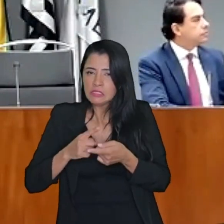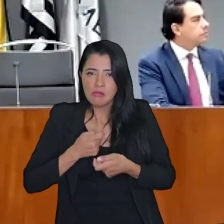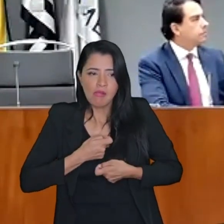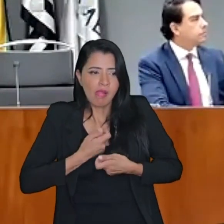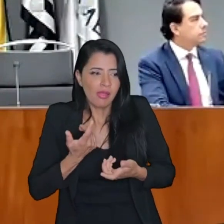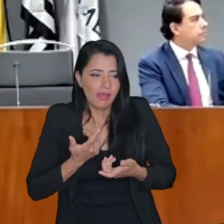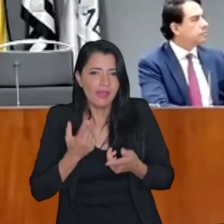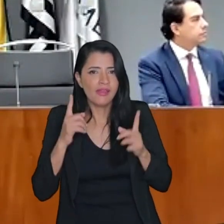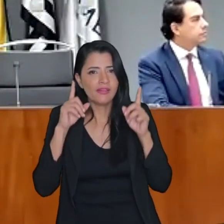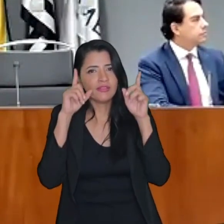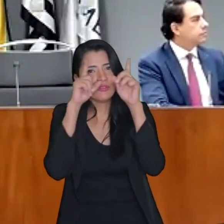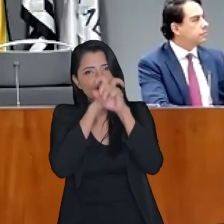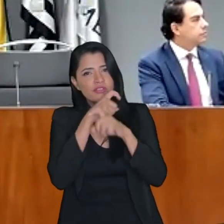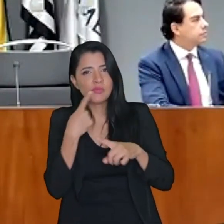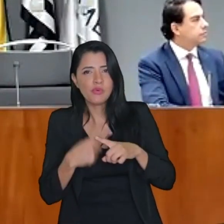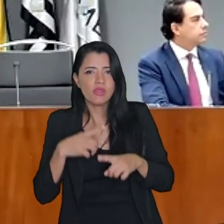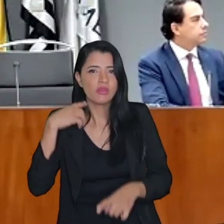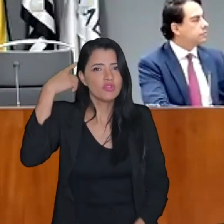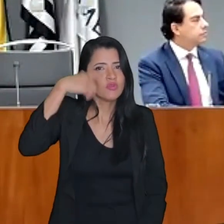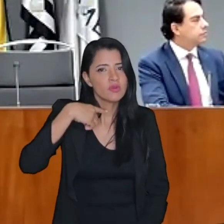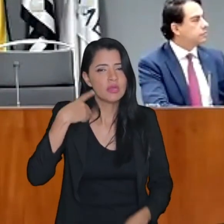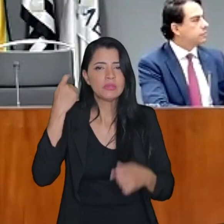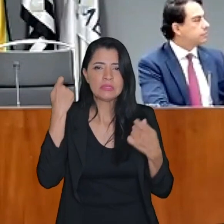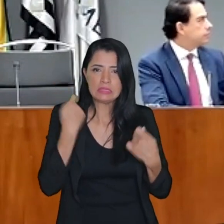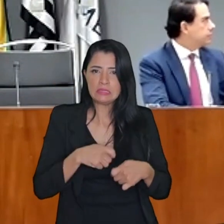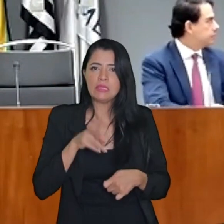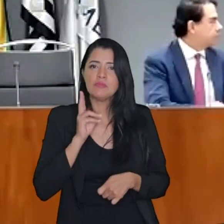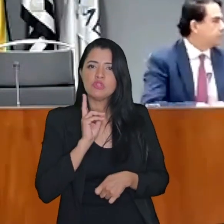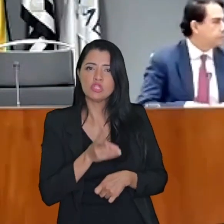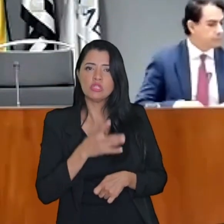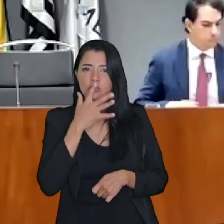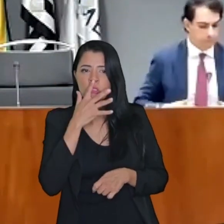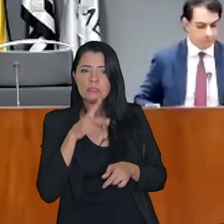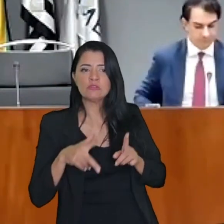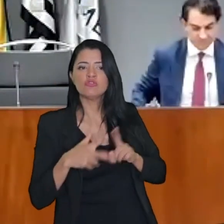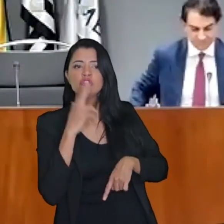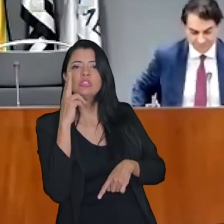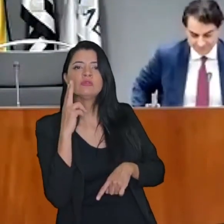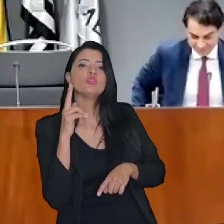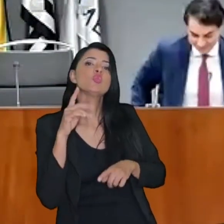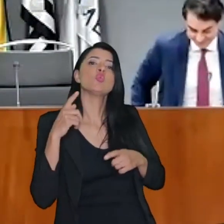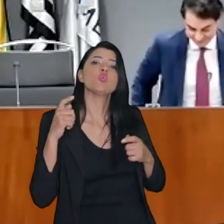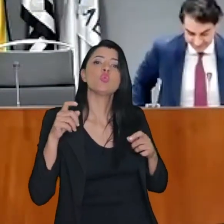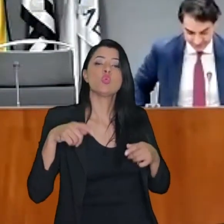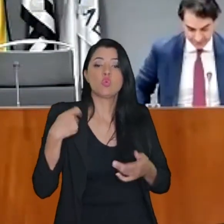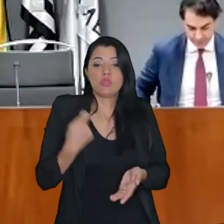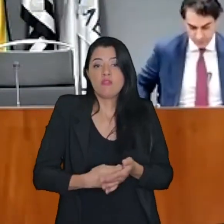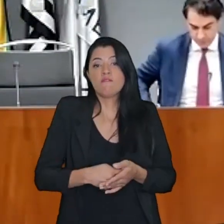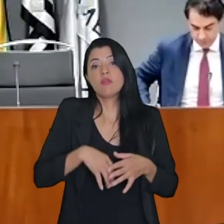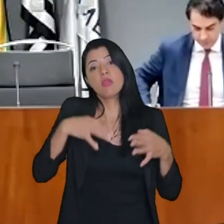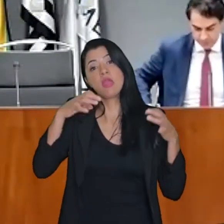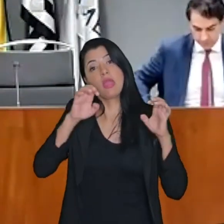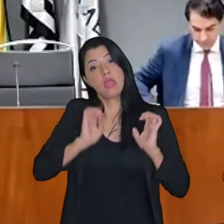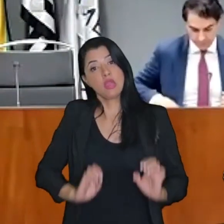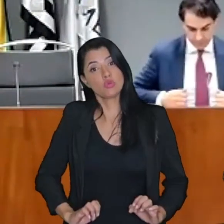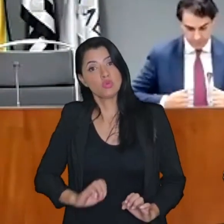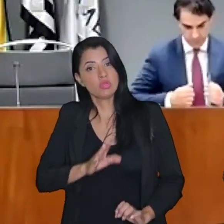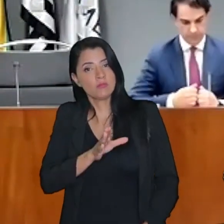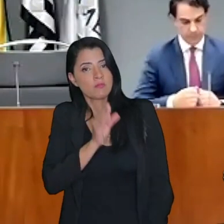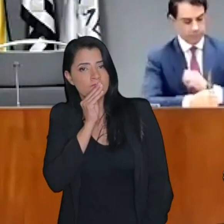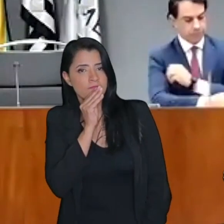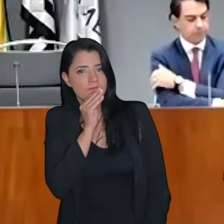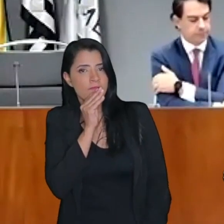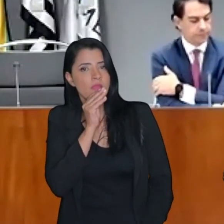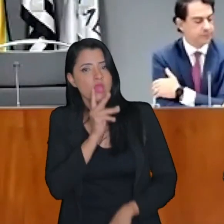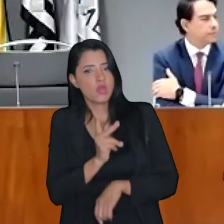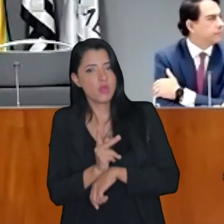pouco incômodo, porque o advogado sempre se sentia naquela posição de estar violando um dever ético de silêncio, e o procurador sempre